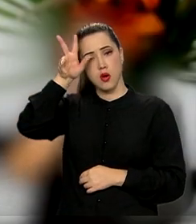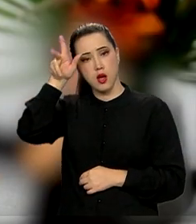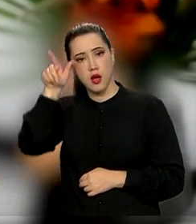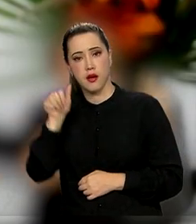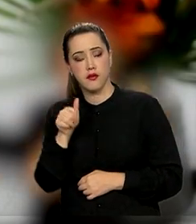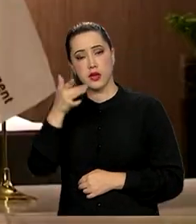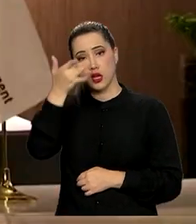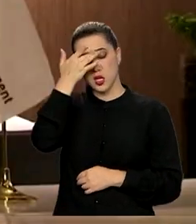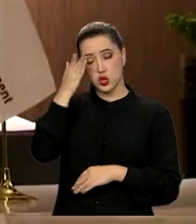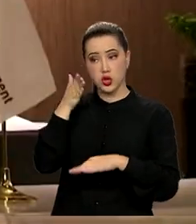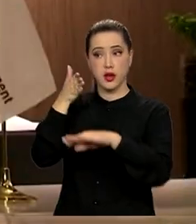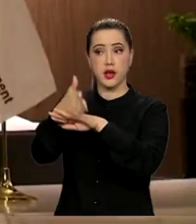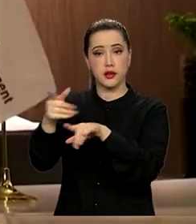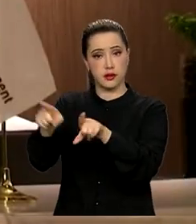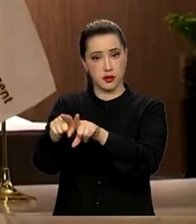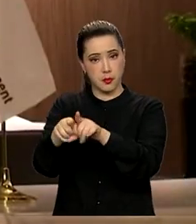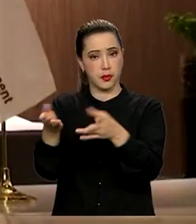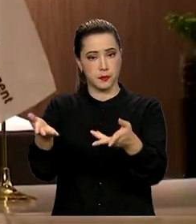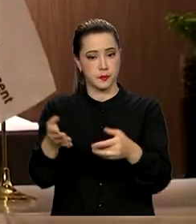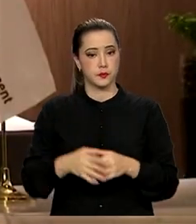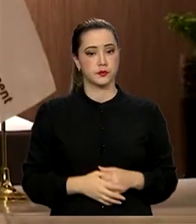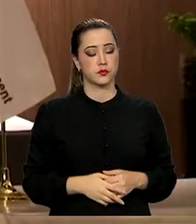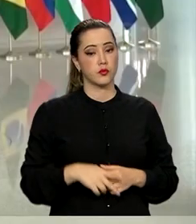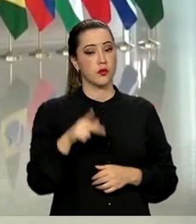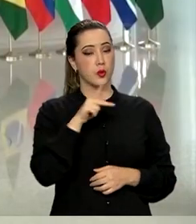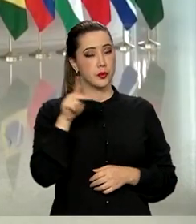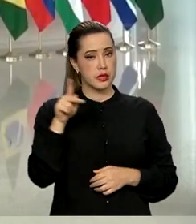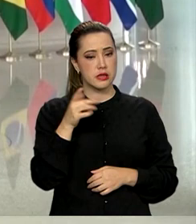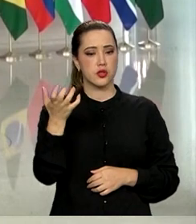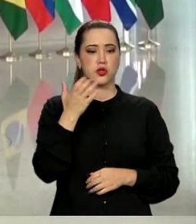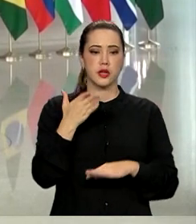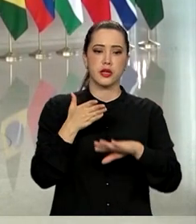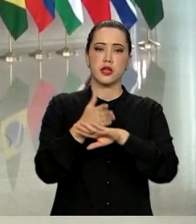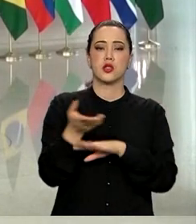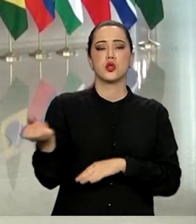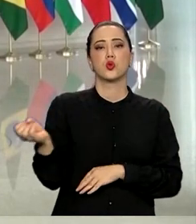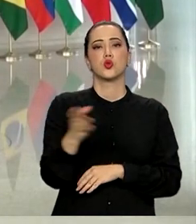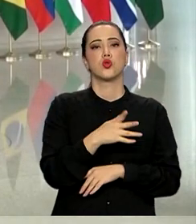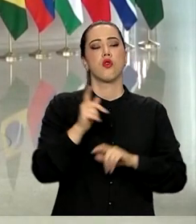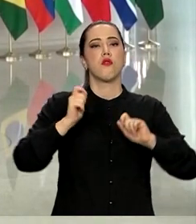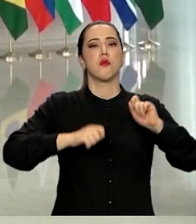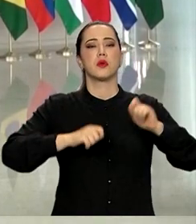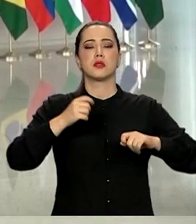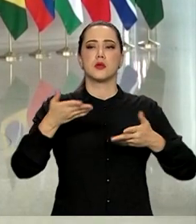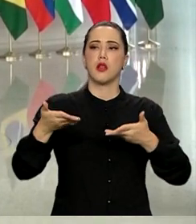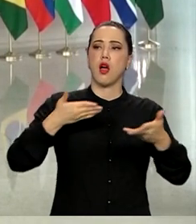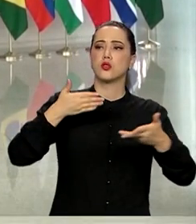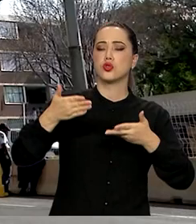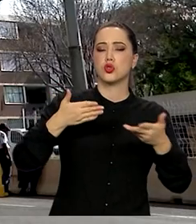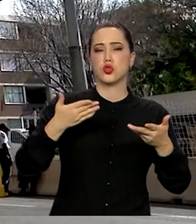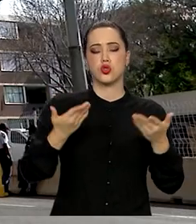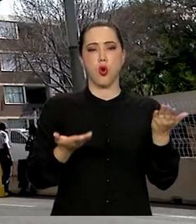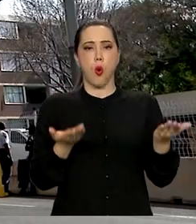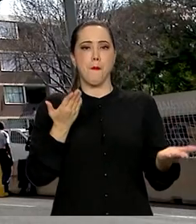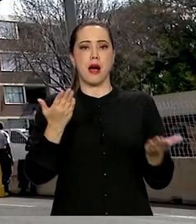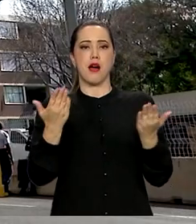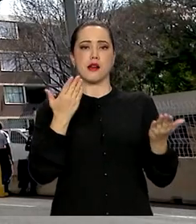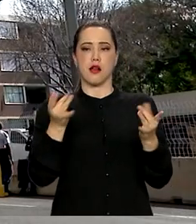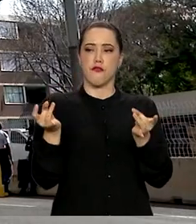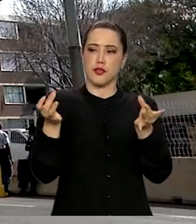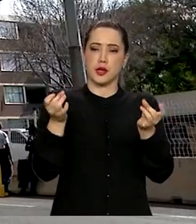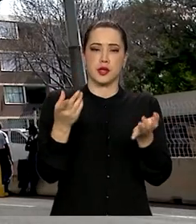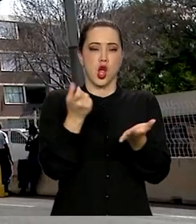Índia possam entrar. O presidente insistiu na criação de um novo padrão para as relações comerciais